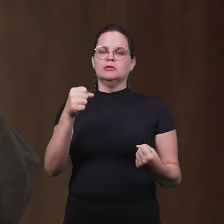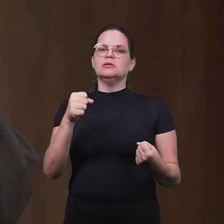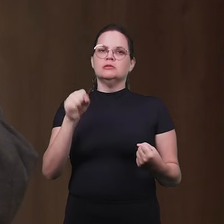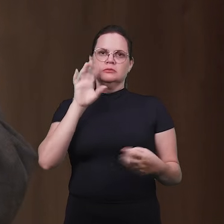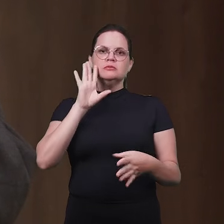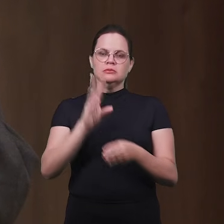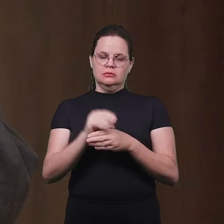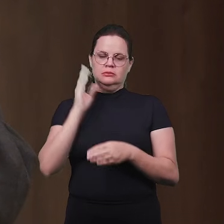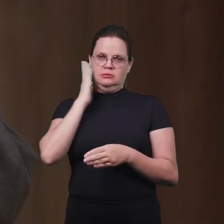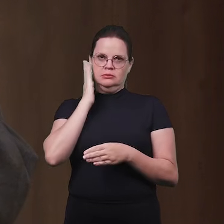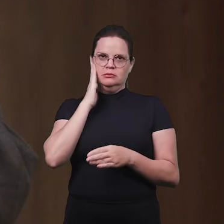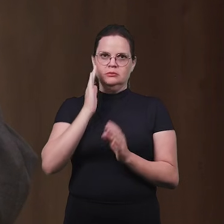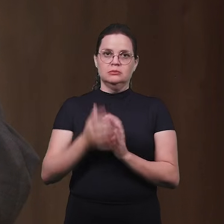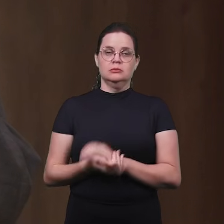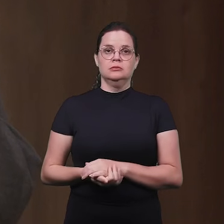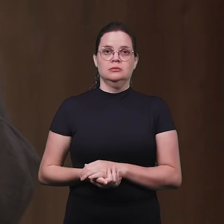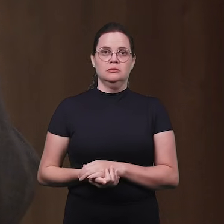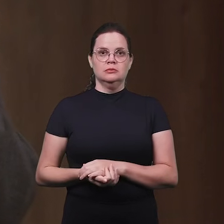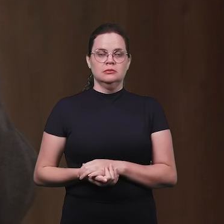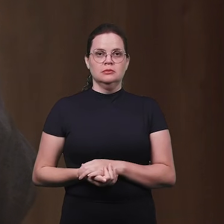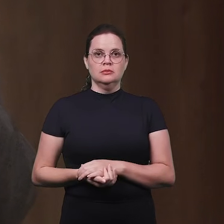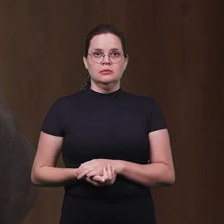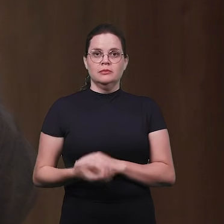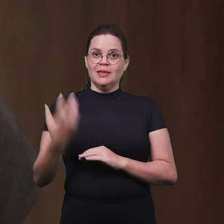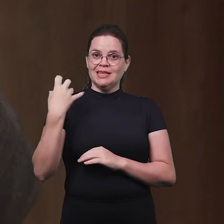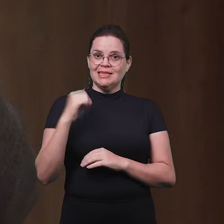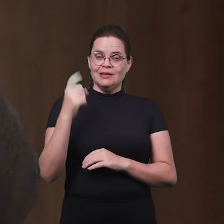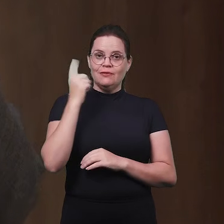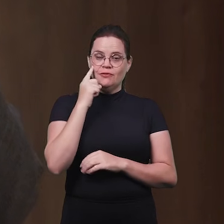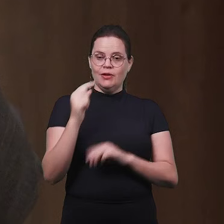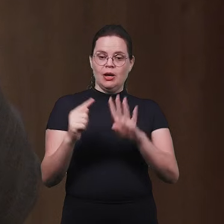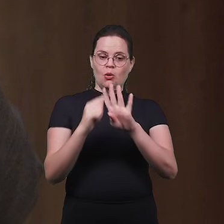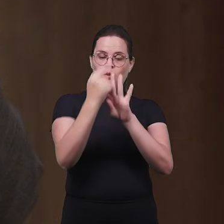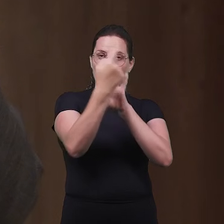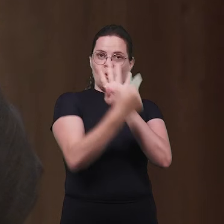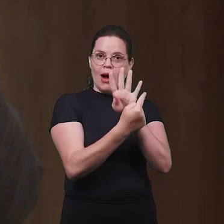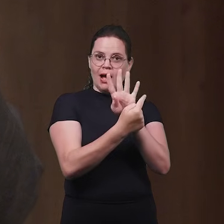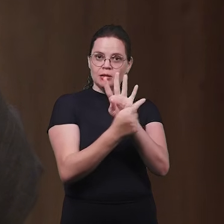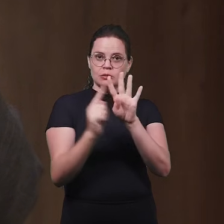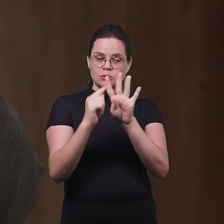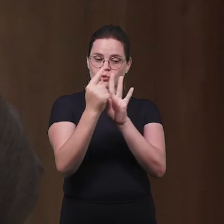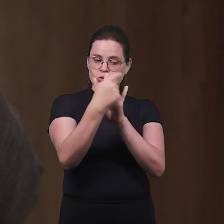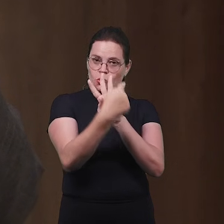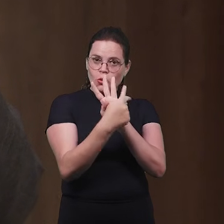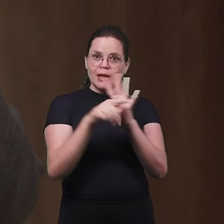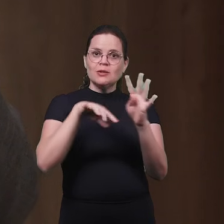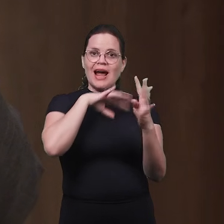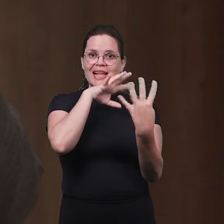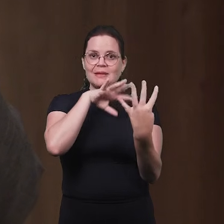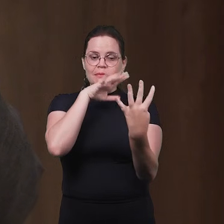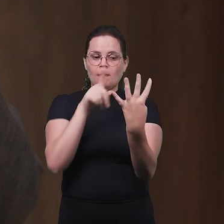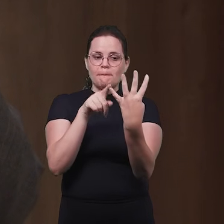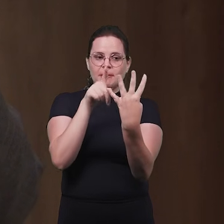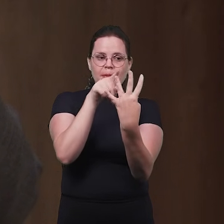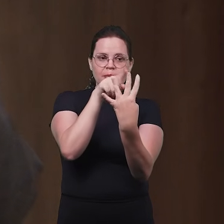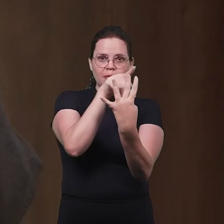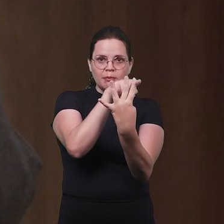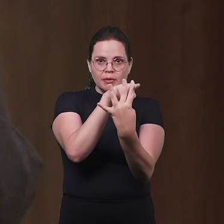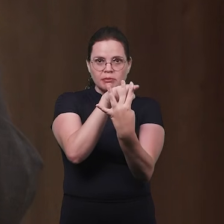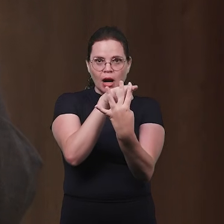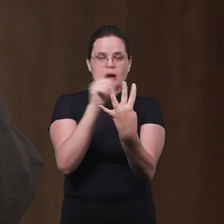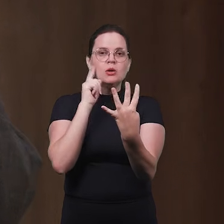a resposta, né? A resposta, né? Então, aqui, quando se fala de 4 animais que subiam do